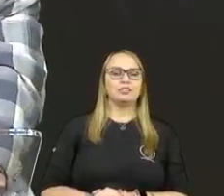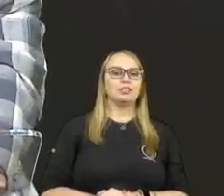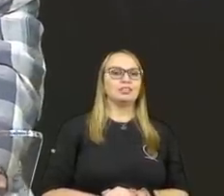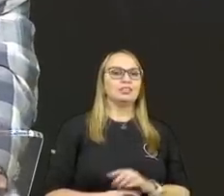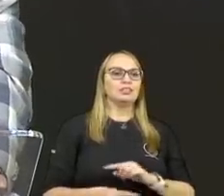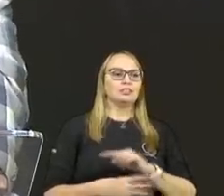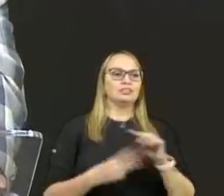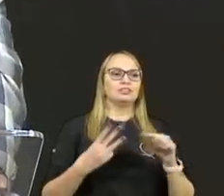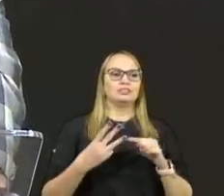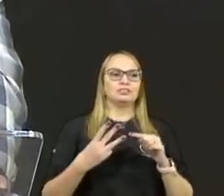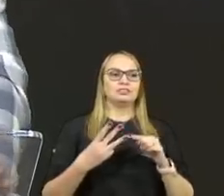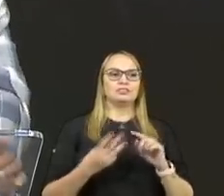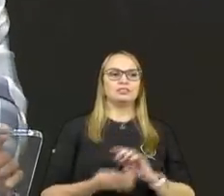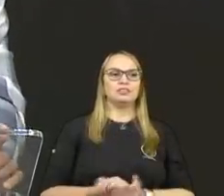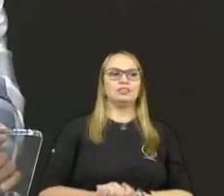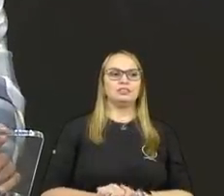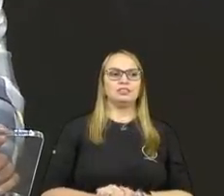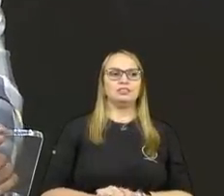Terceiro,